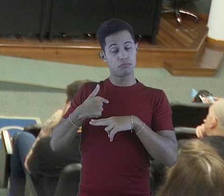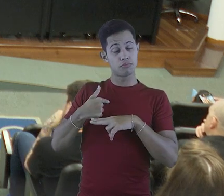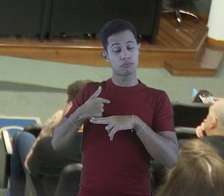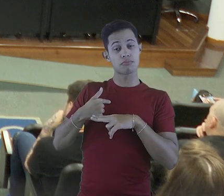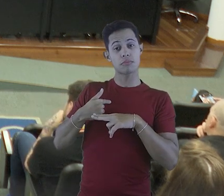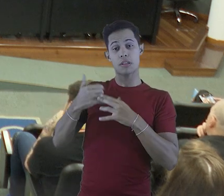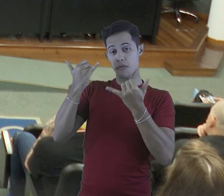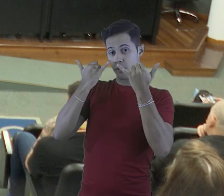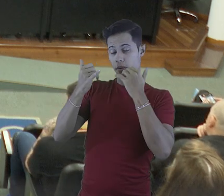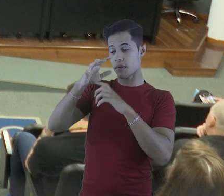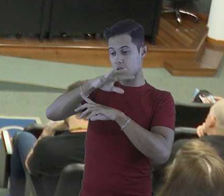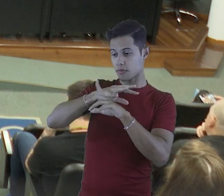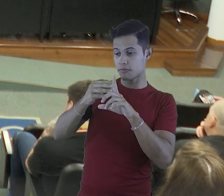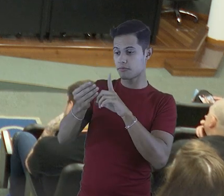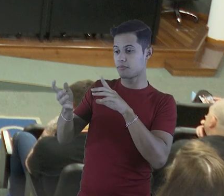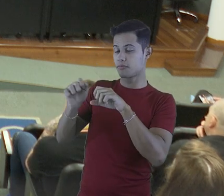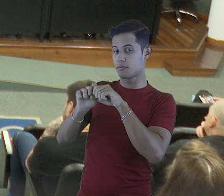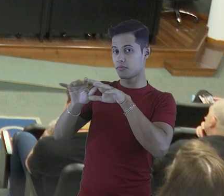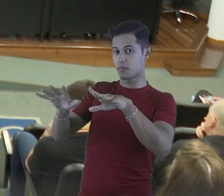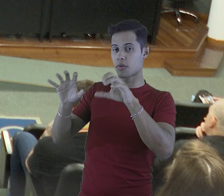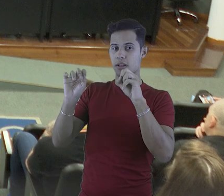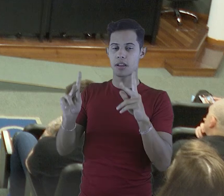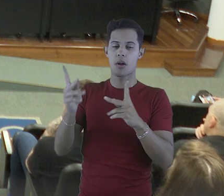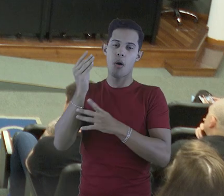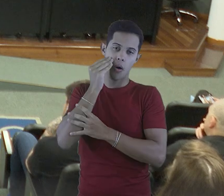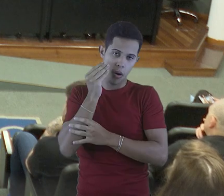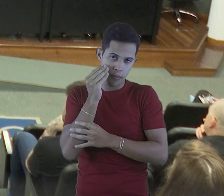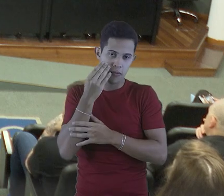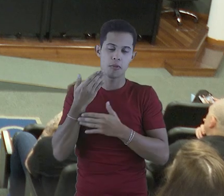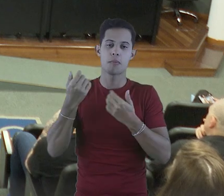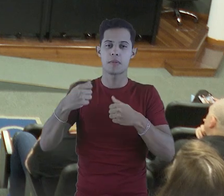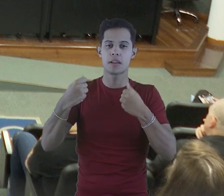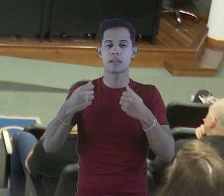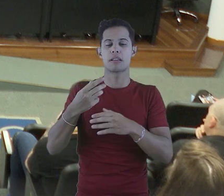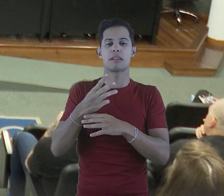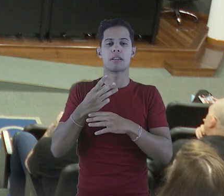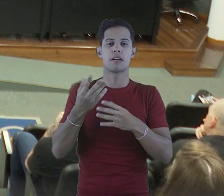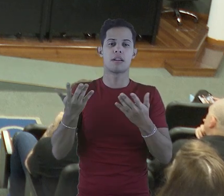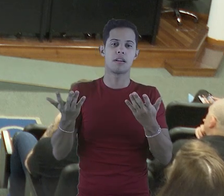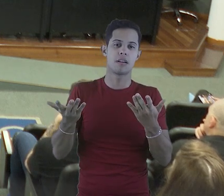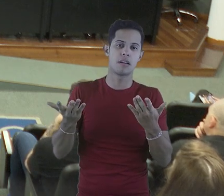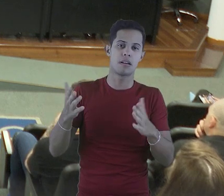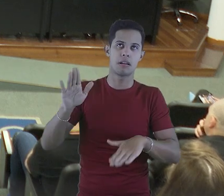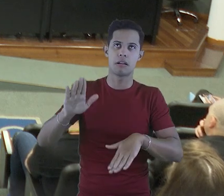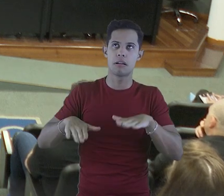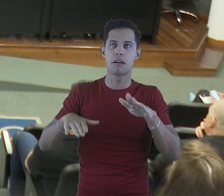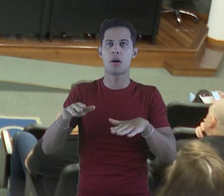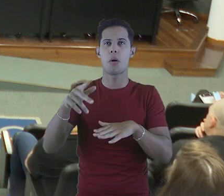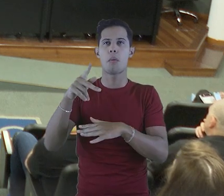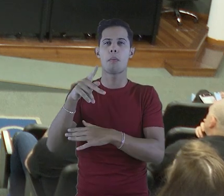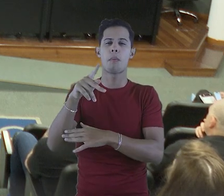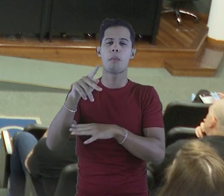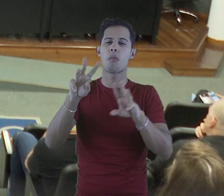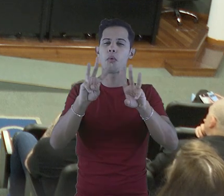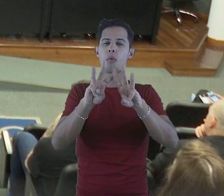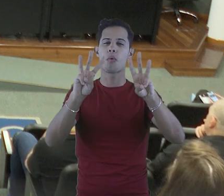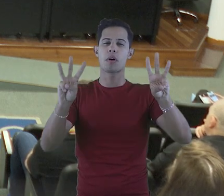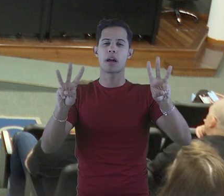eu vou compartilhar aquela informação né é claro veja eu tenho que lançar informações ao portal de o